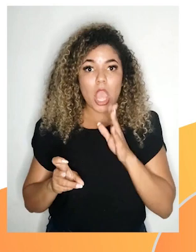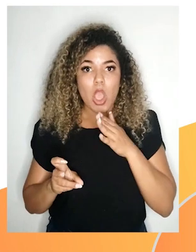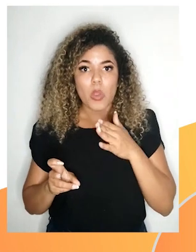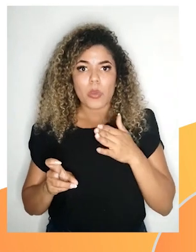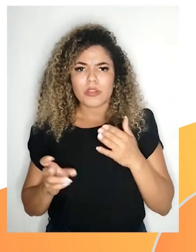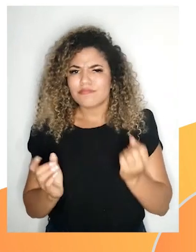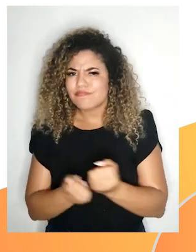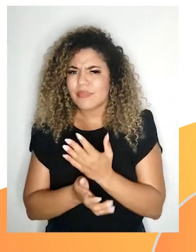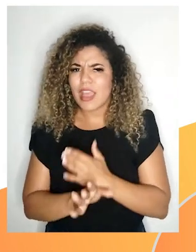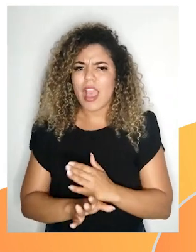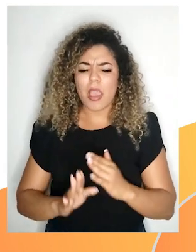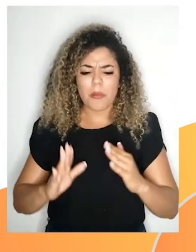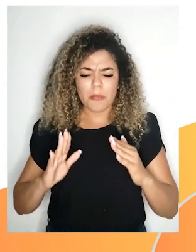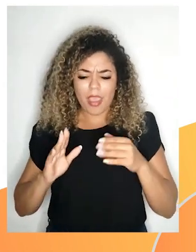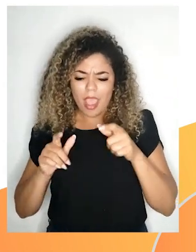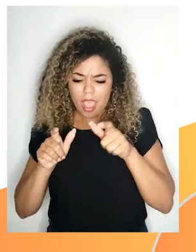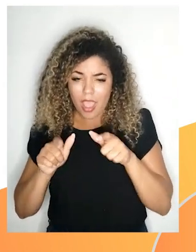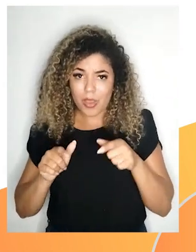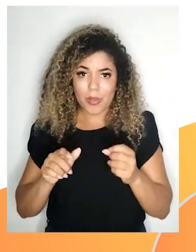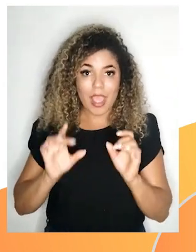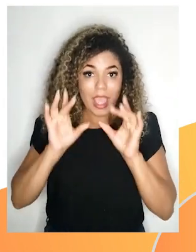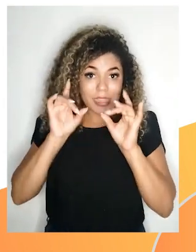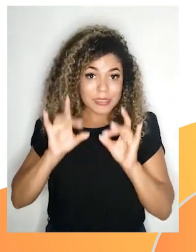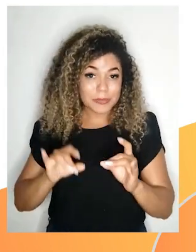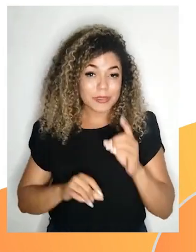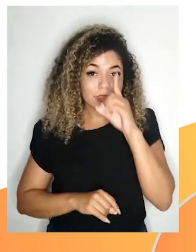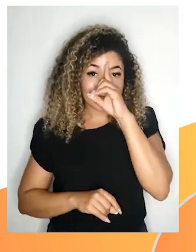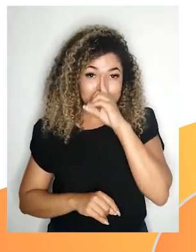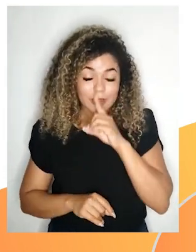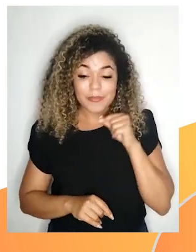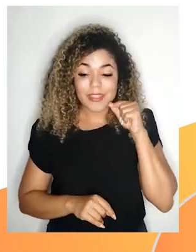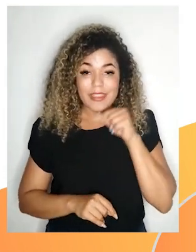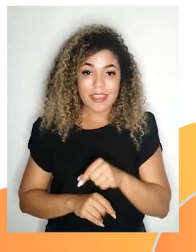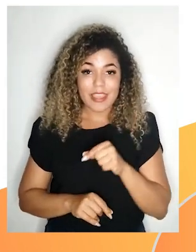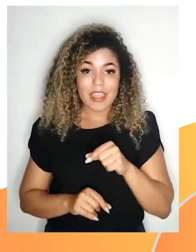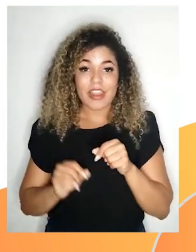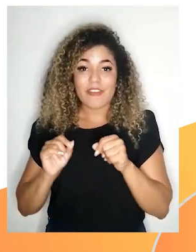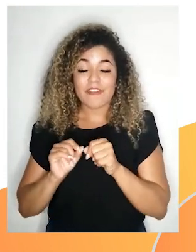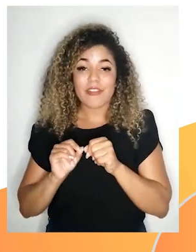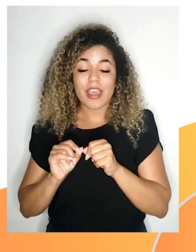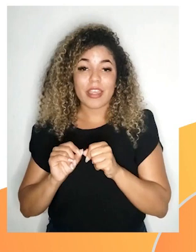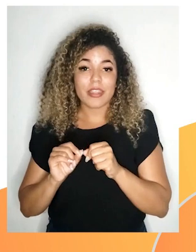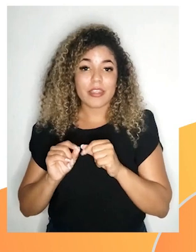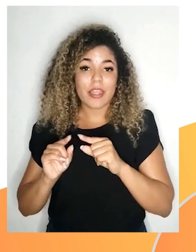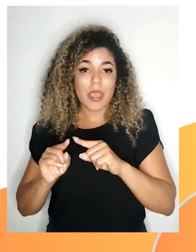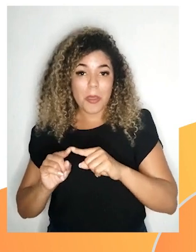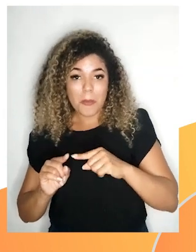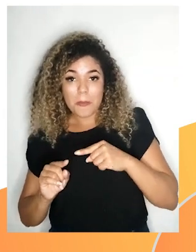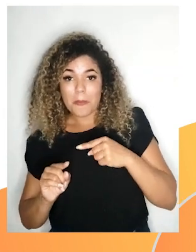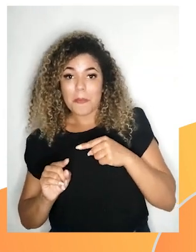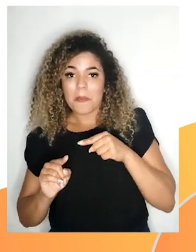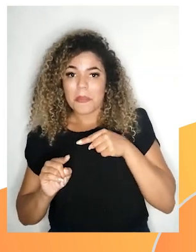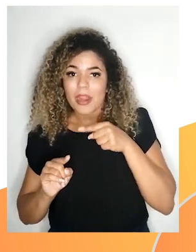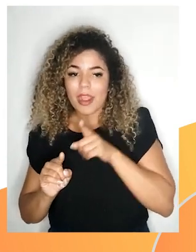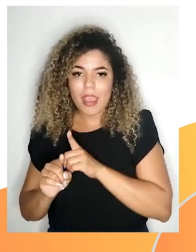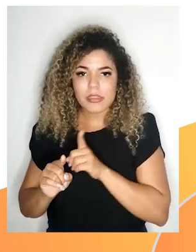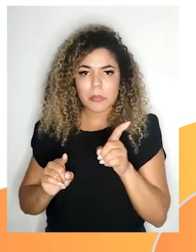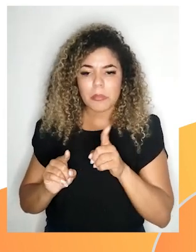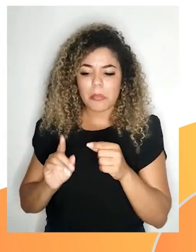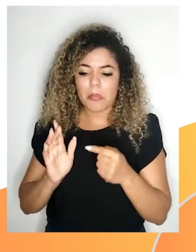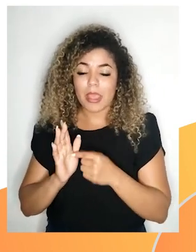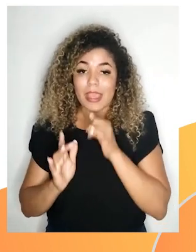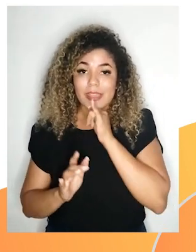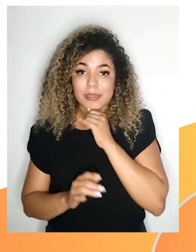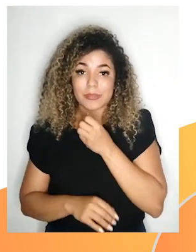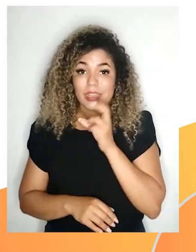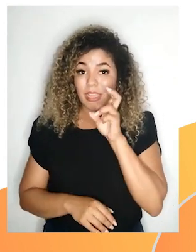uma das casas especiais em amarelo, ele vai imediatamente para a casa apontada pela seta, né? Então, ó, por exemplo, se ele